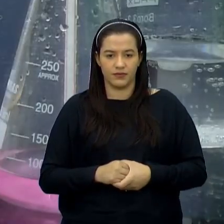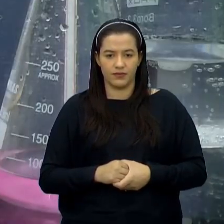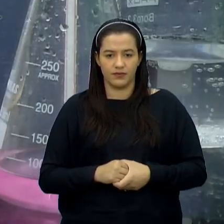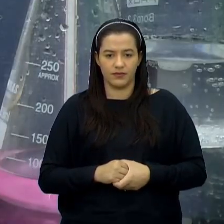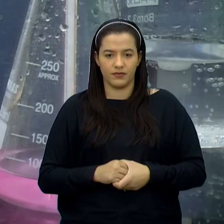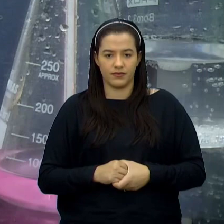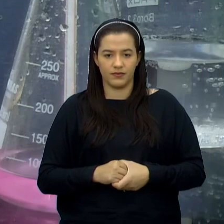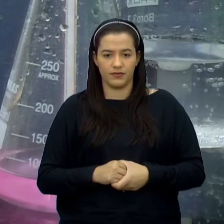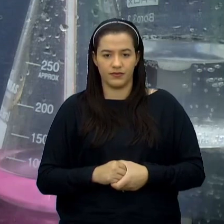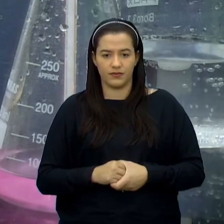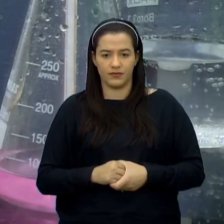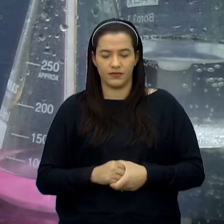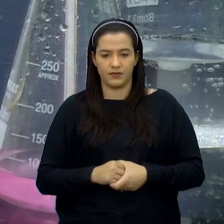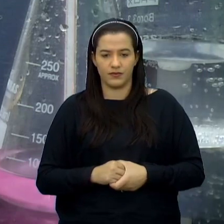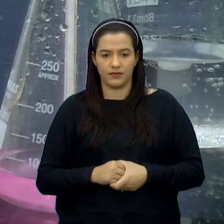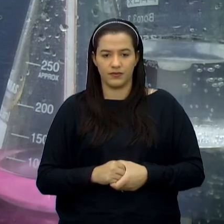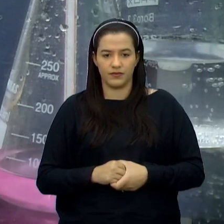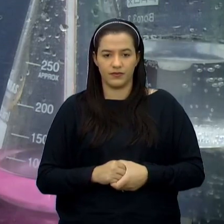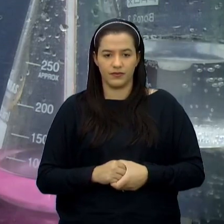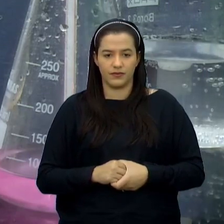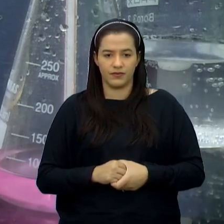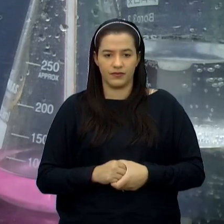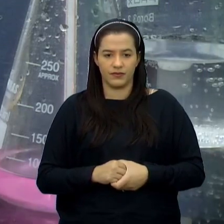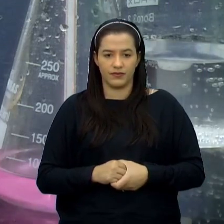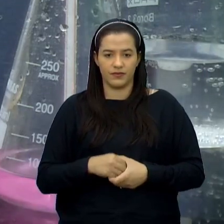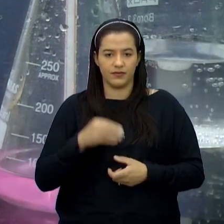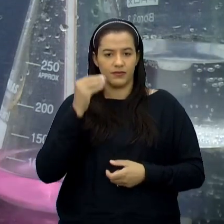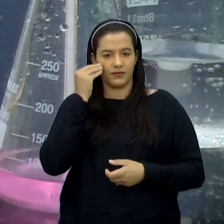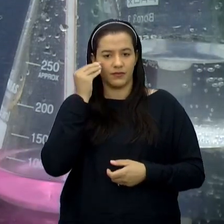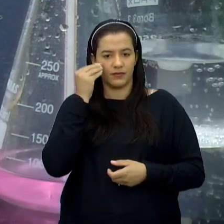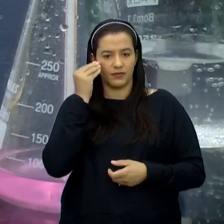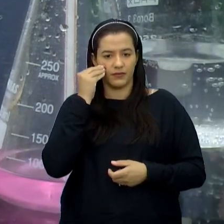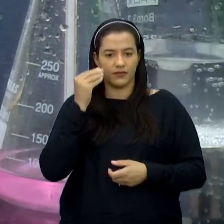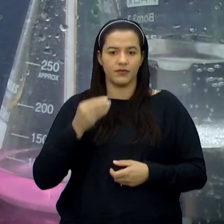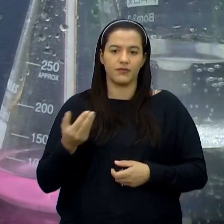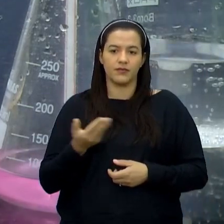Ele tende a ficar rosa, tá? Então é assim que funciona.